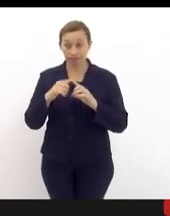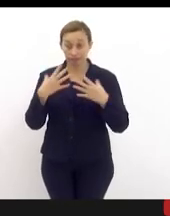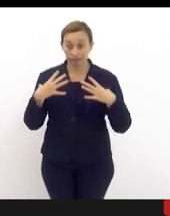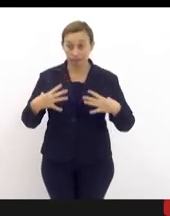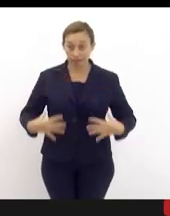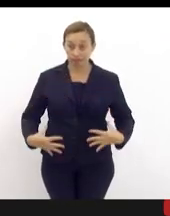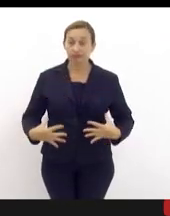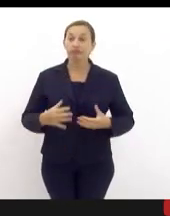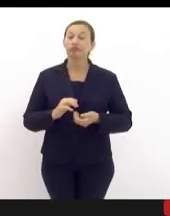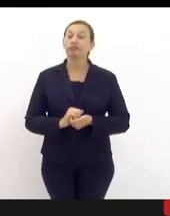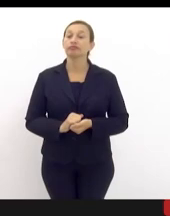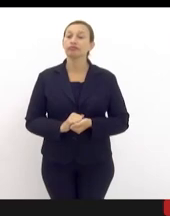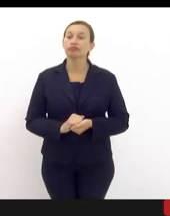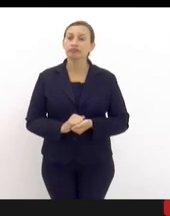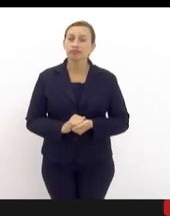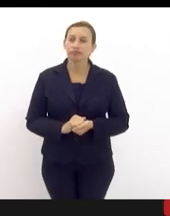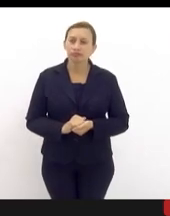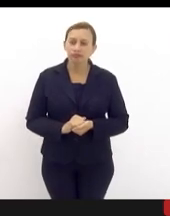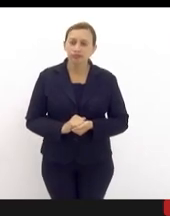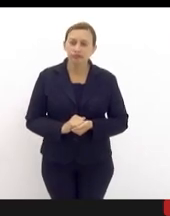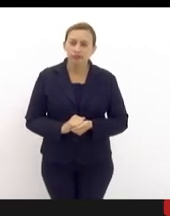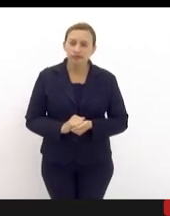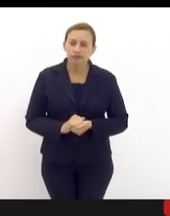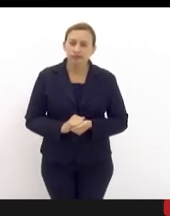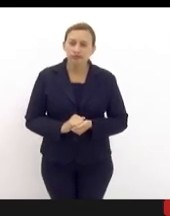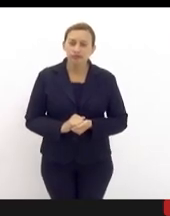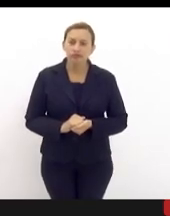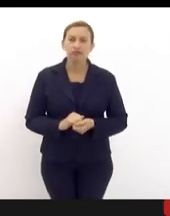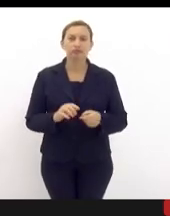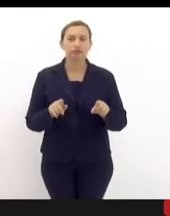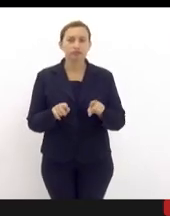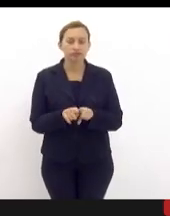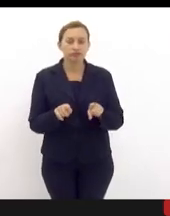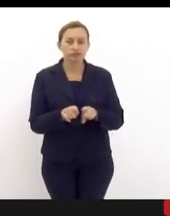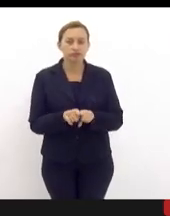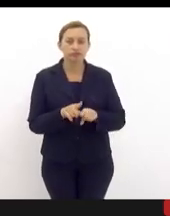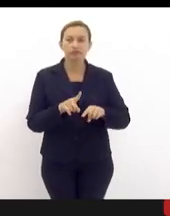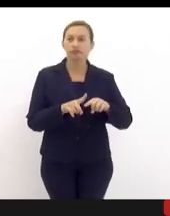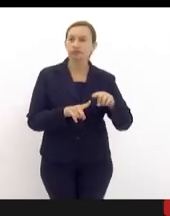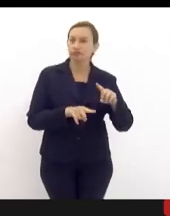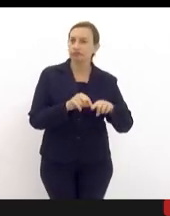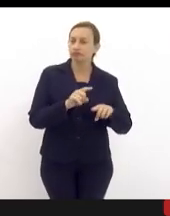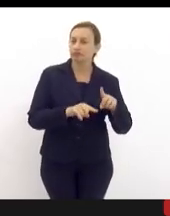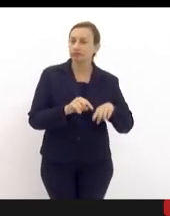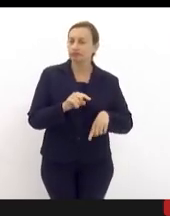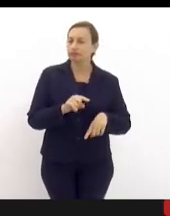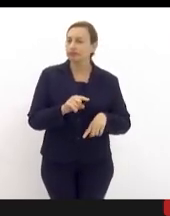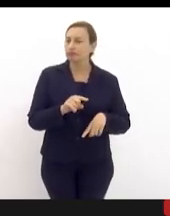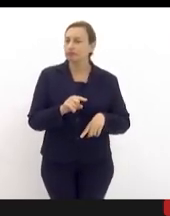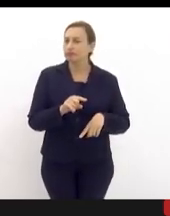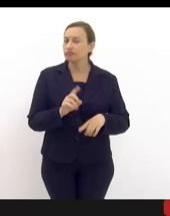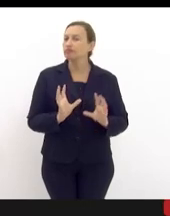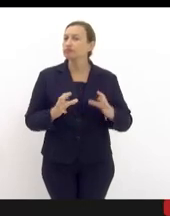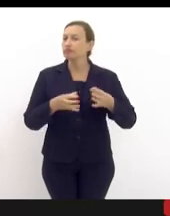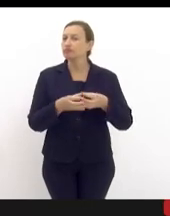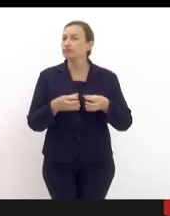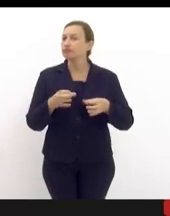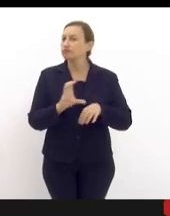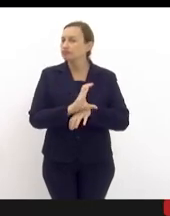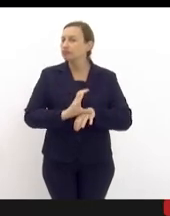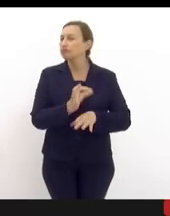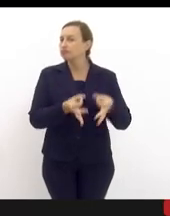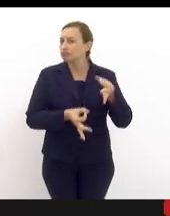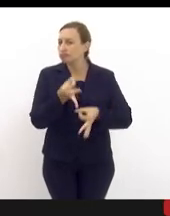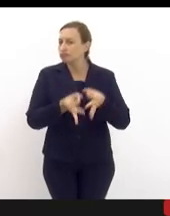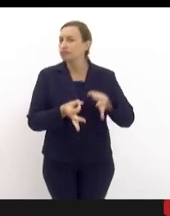de Jesus na Terra, como é definida, então também é material e imaterial. A ressalva da Comissão de Constituição e